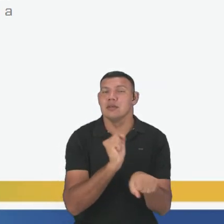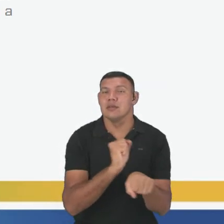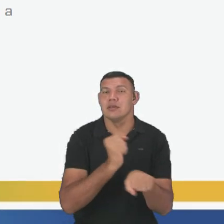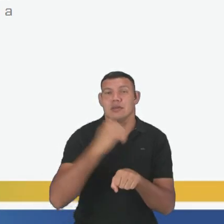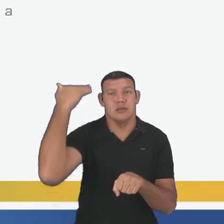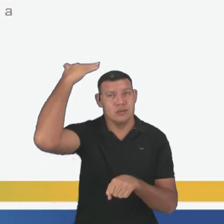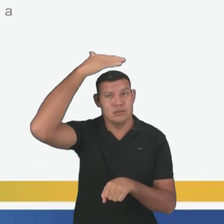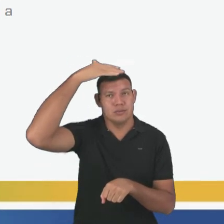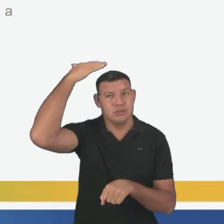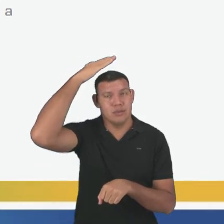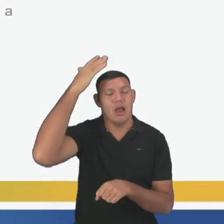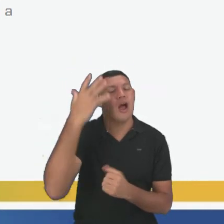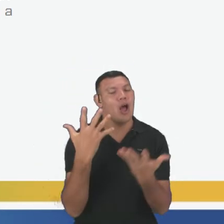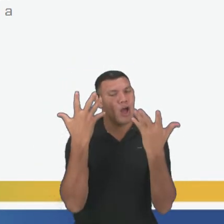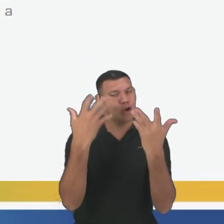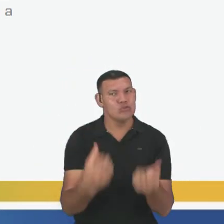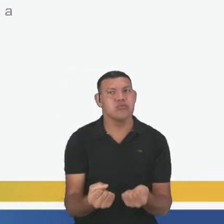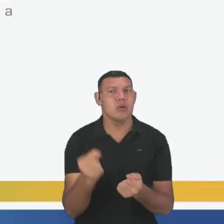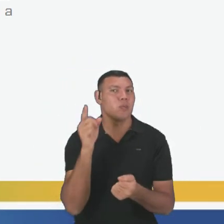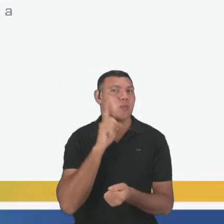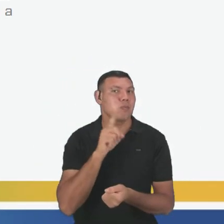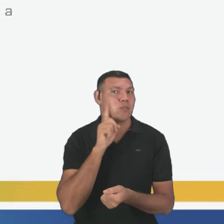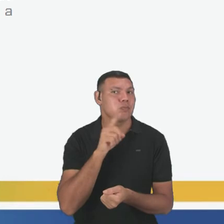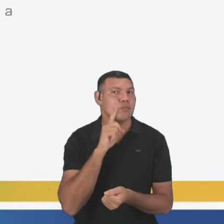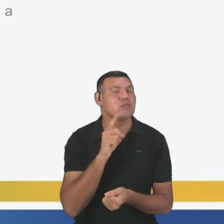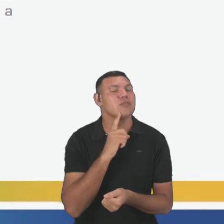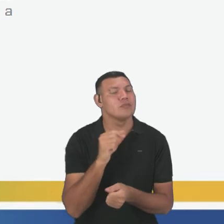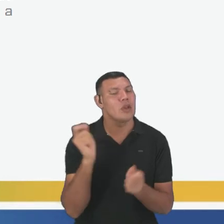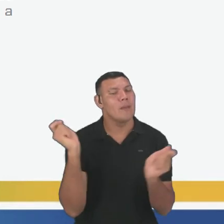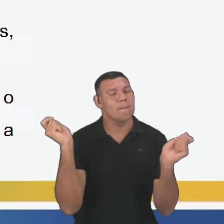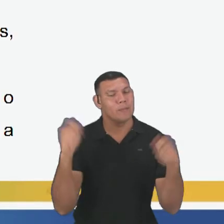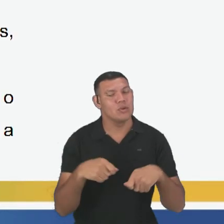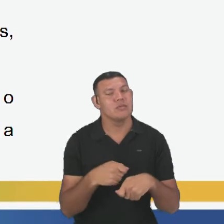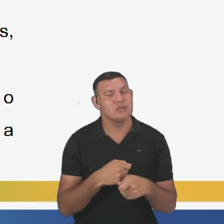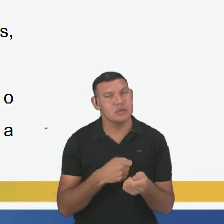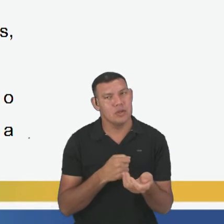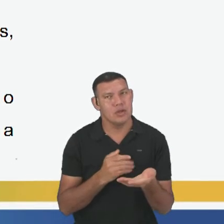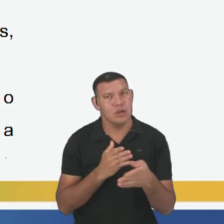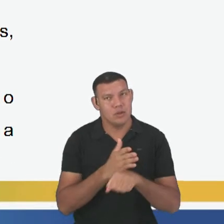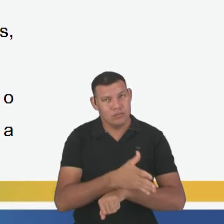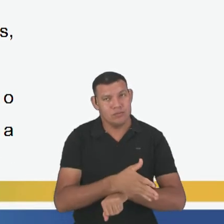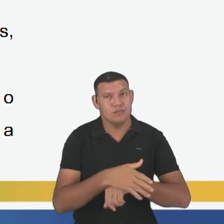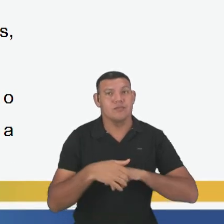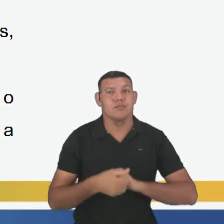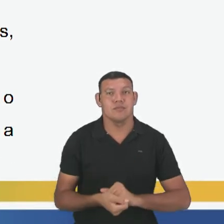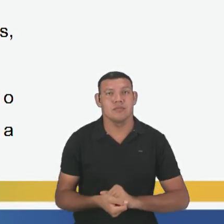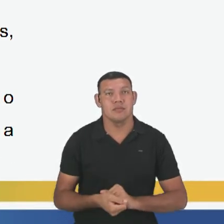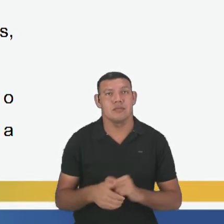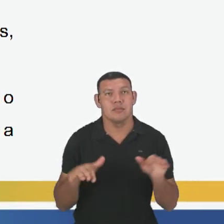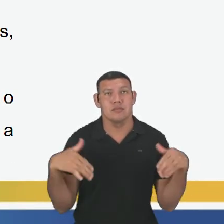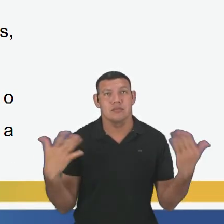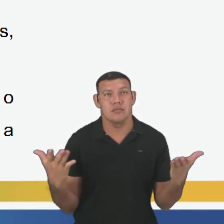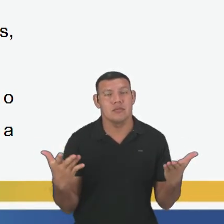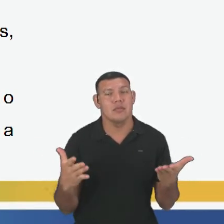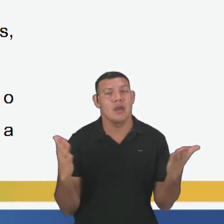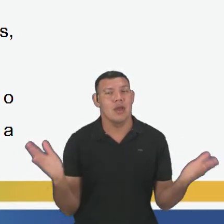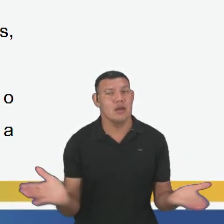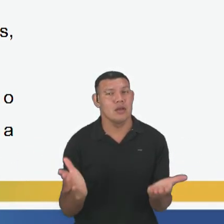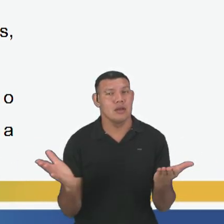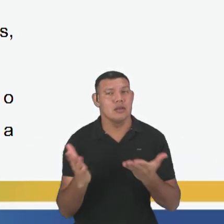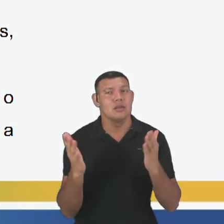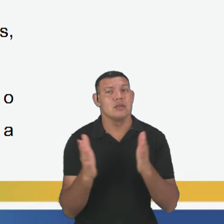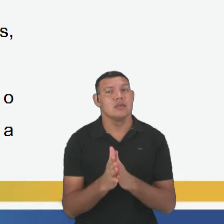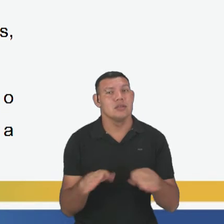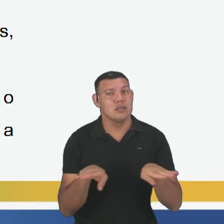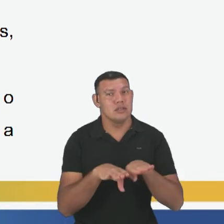autorização americana para depois poder entrar no território americano. Vejo destaque de alguns motivos ou questões que